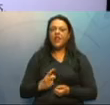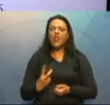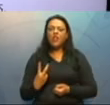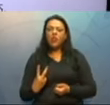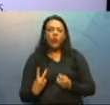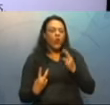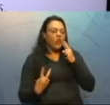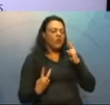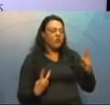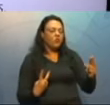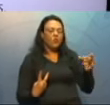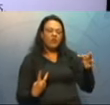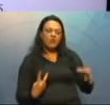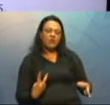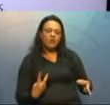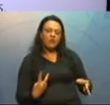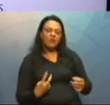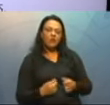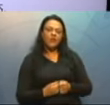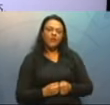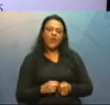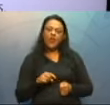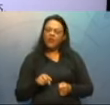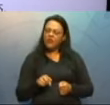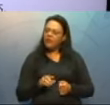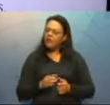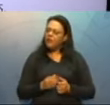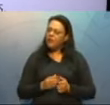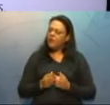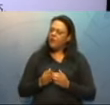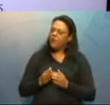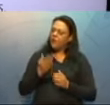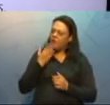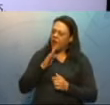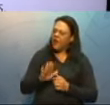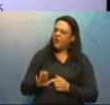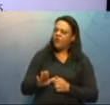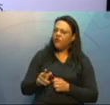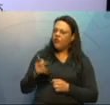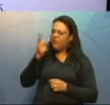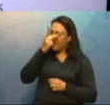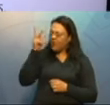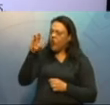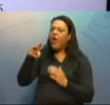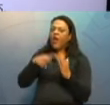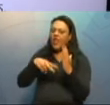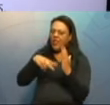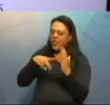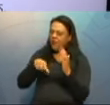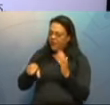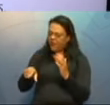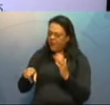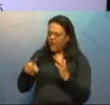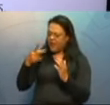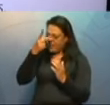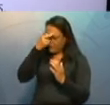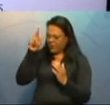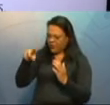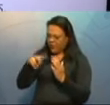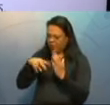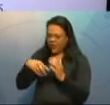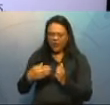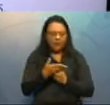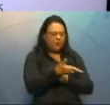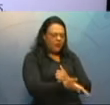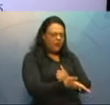respostas corretas. Então, você poderá estar pedindo o auxílio ledor do responsável que estiver aí com